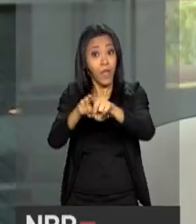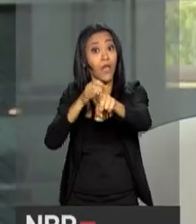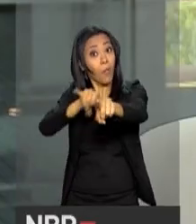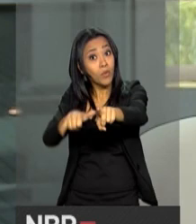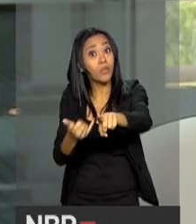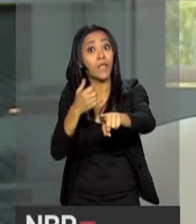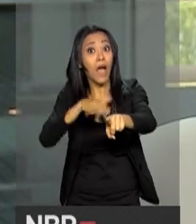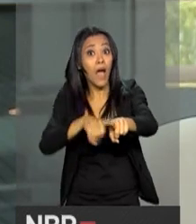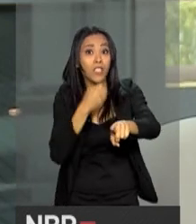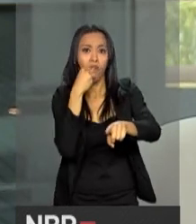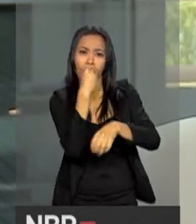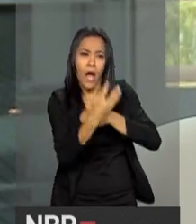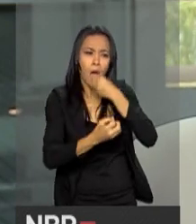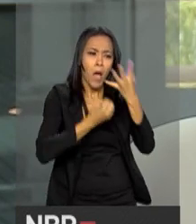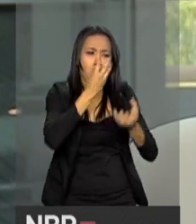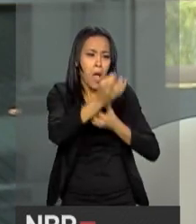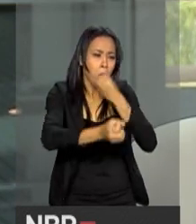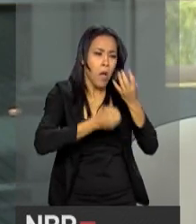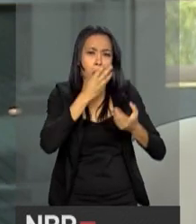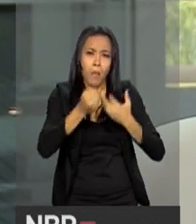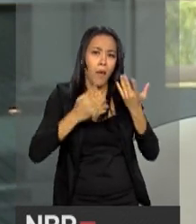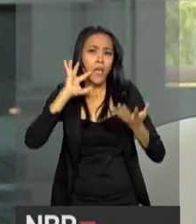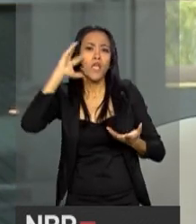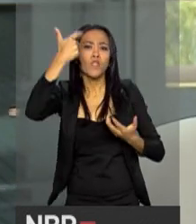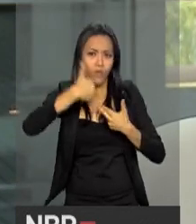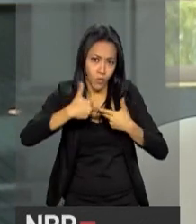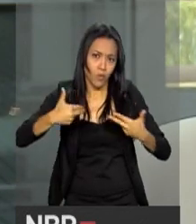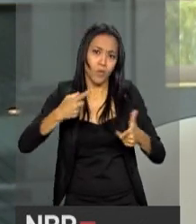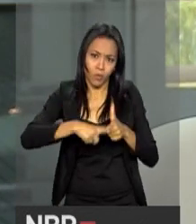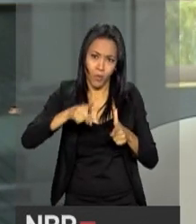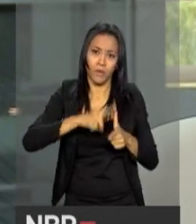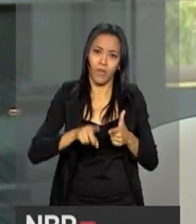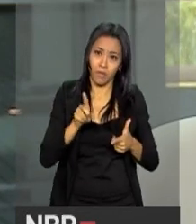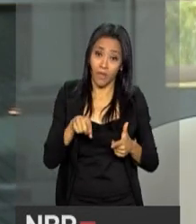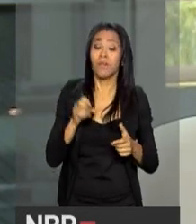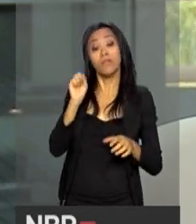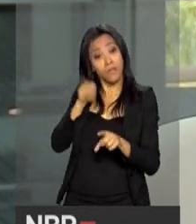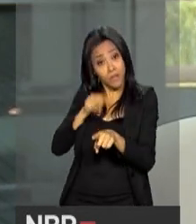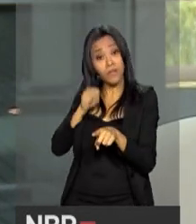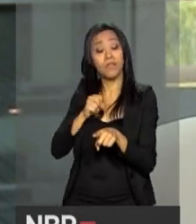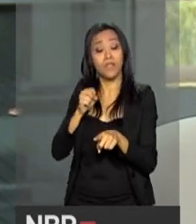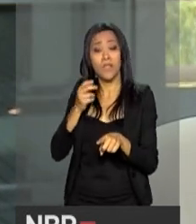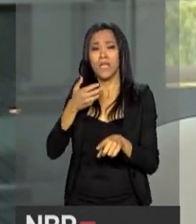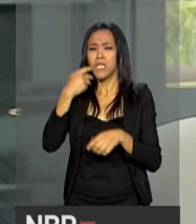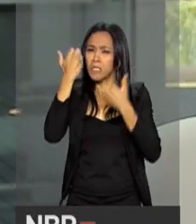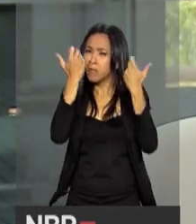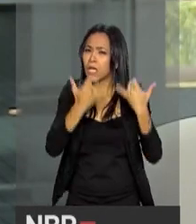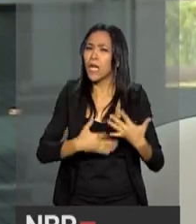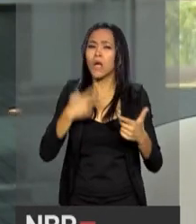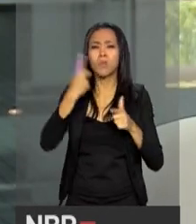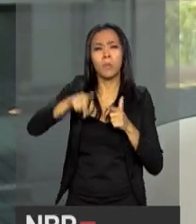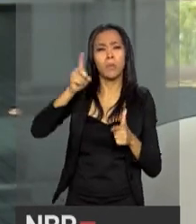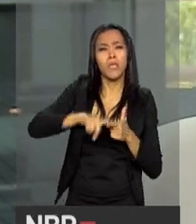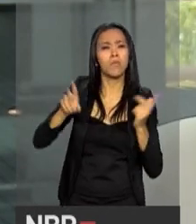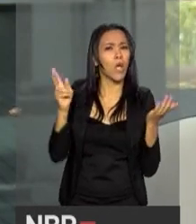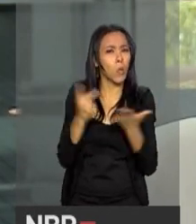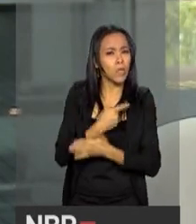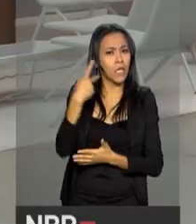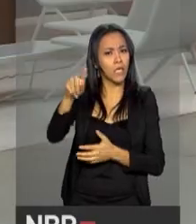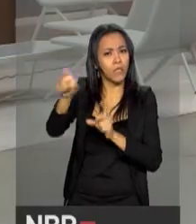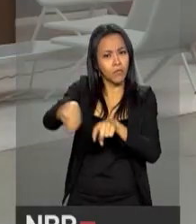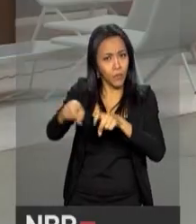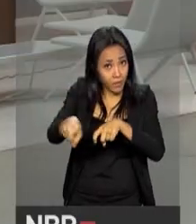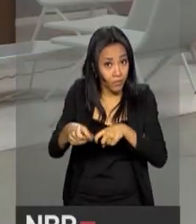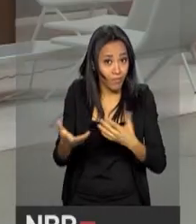lema comunicação lula exatamente exatamente ele poderá retratar as necessidades os problemas que ele vive